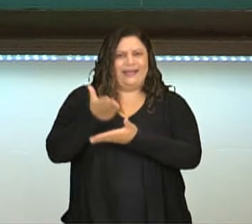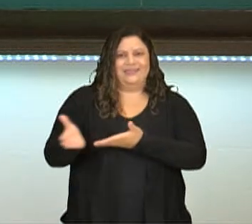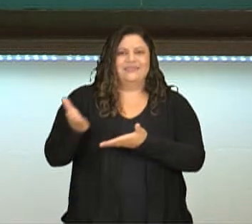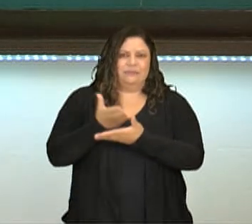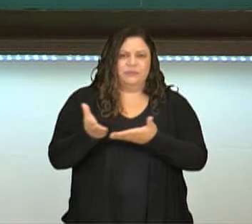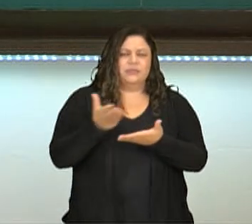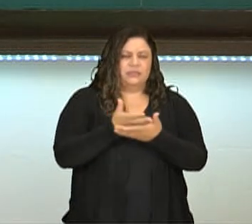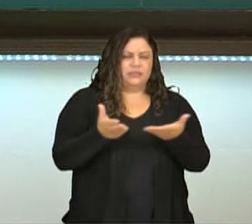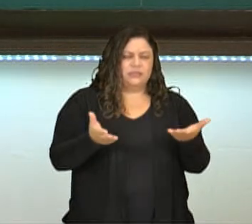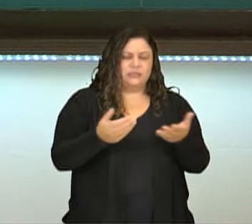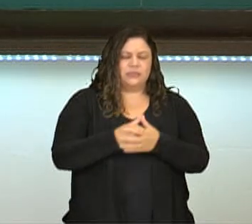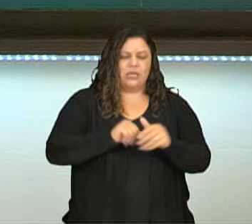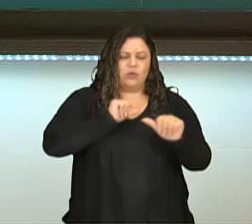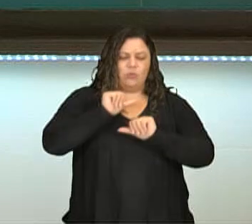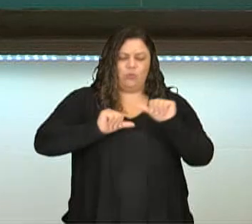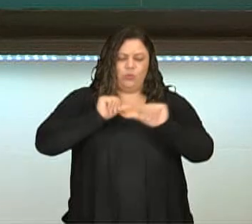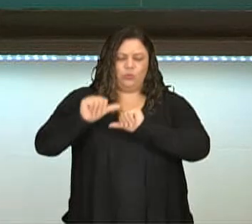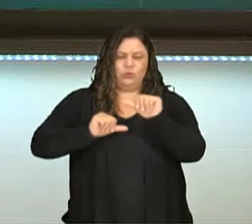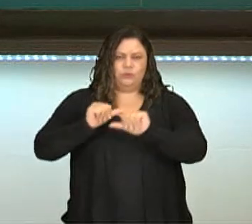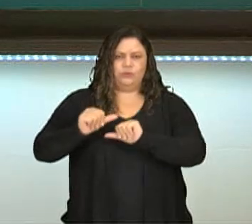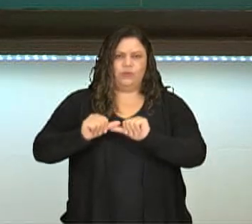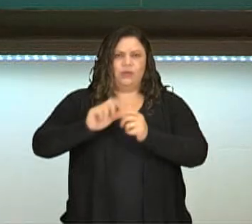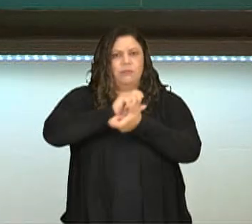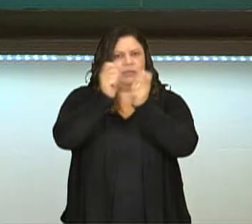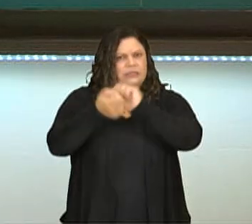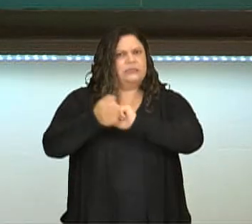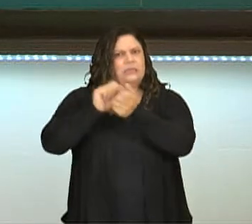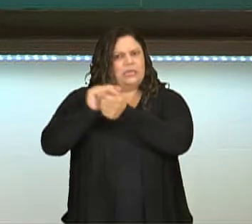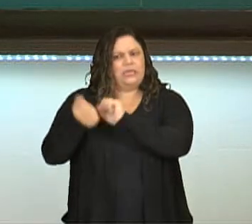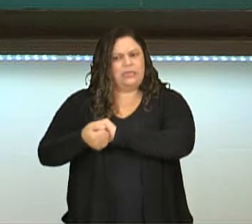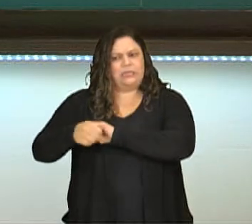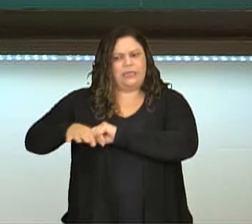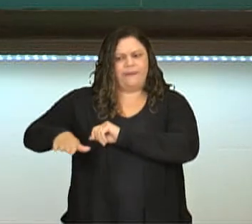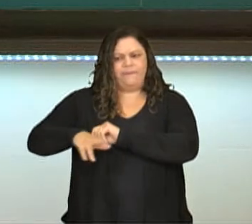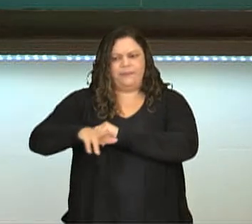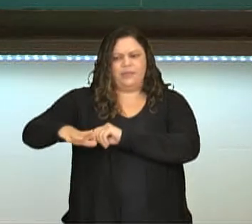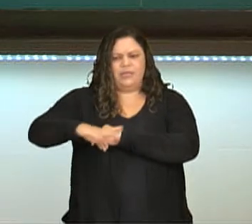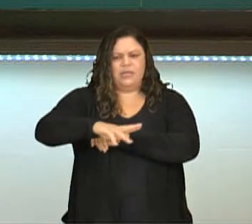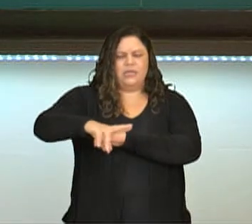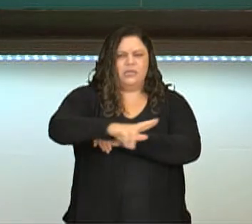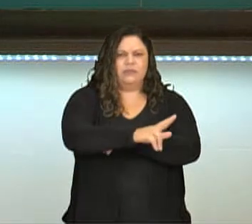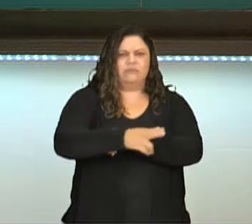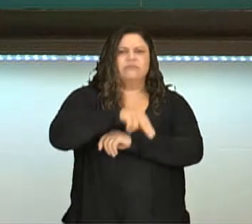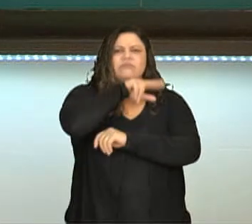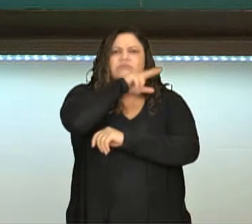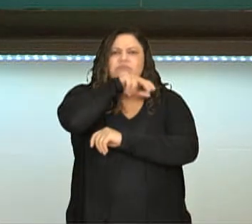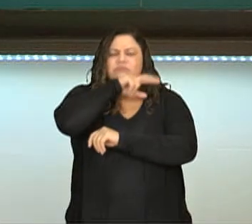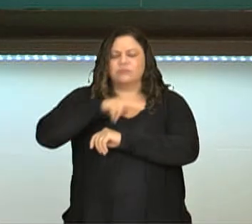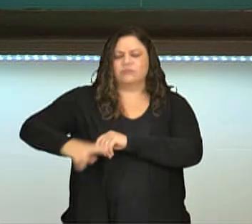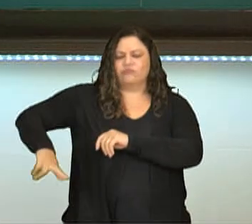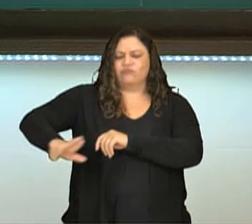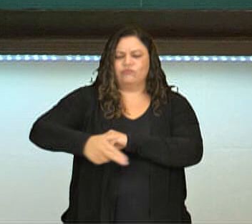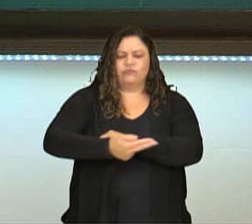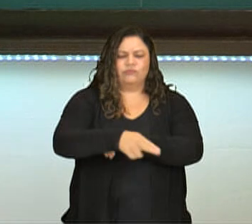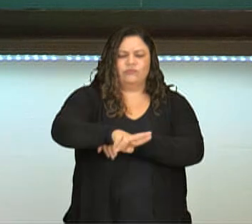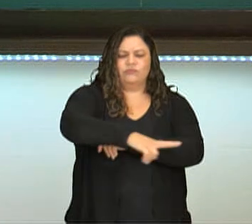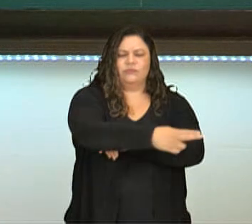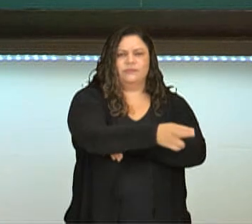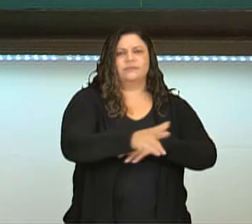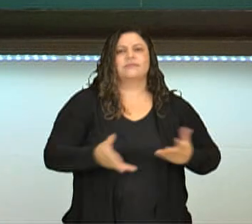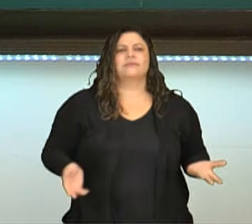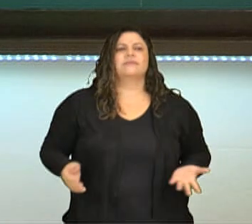posteriores e anteriores, e com isso elas se adaptaram a viver sem esses membros, a rastejar, e até hoje existem em função